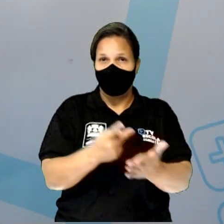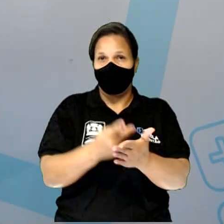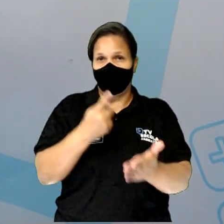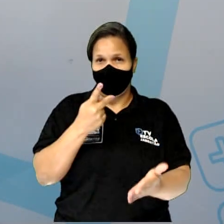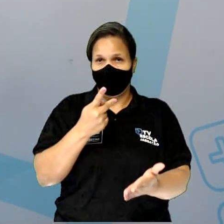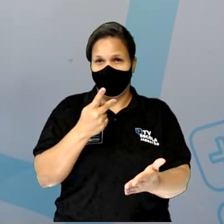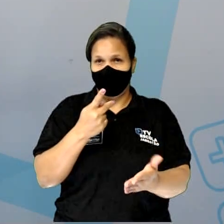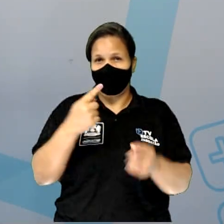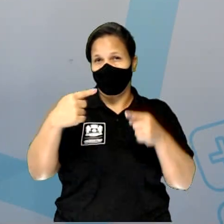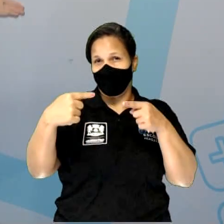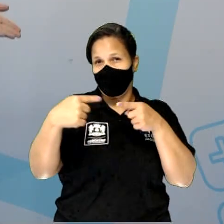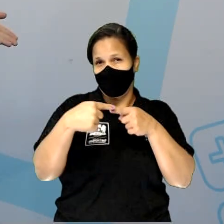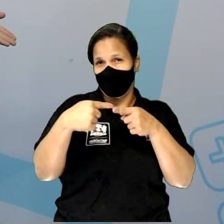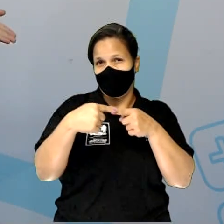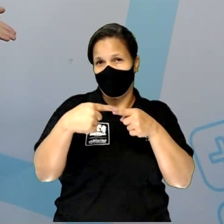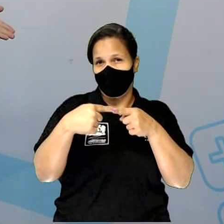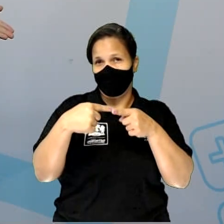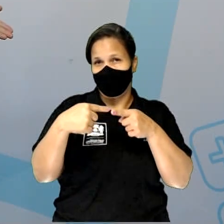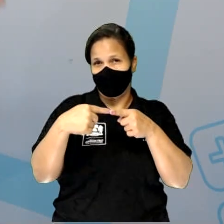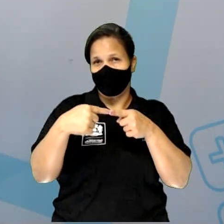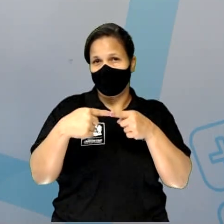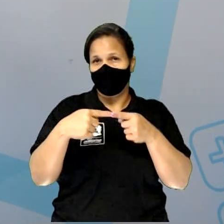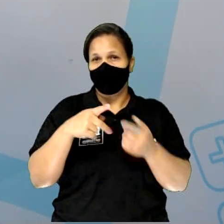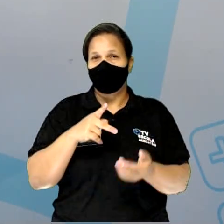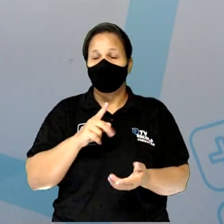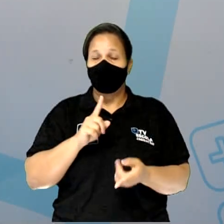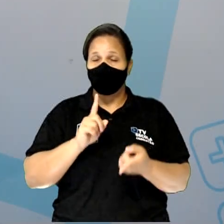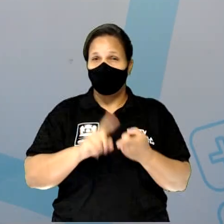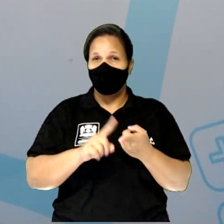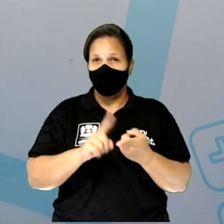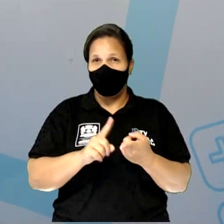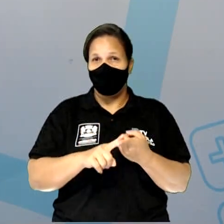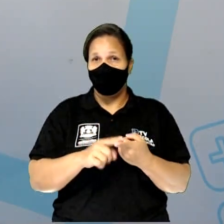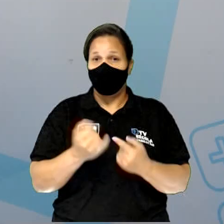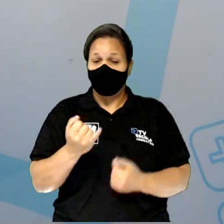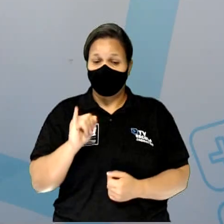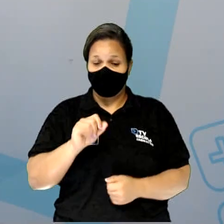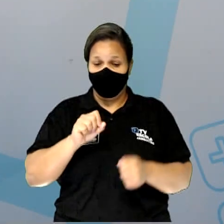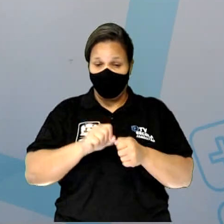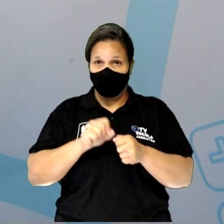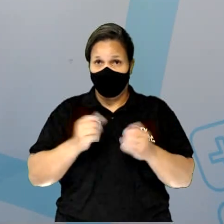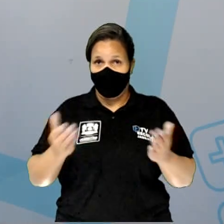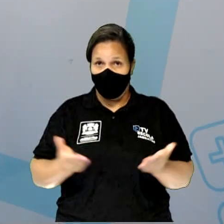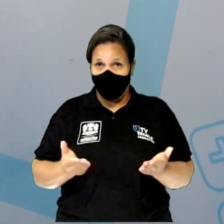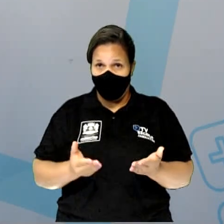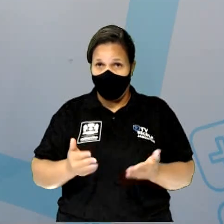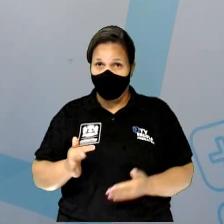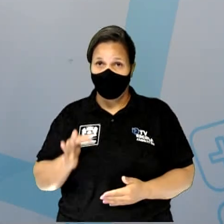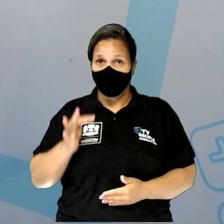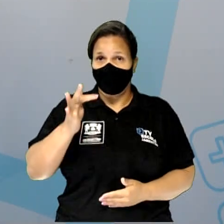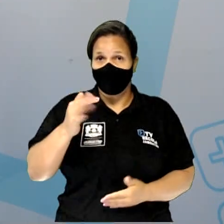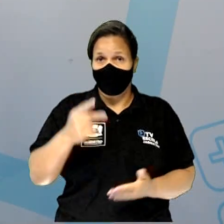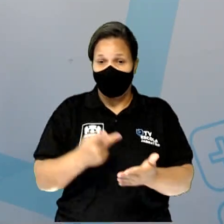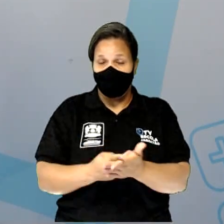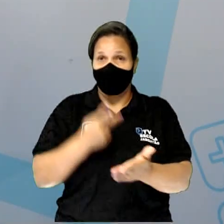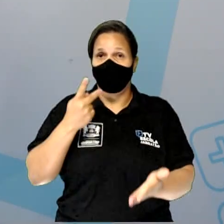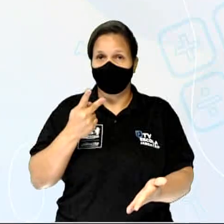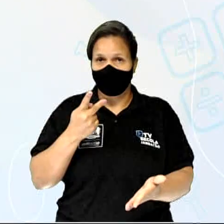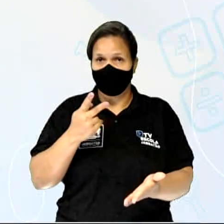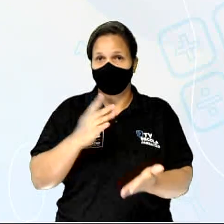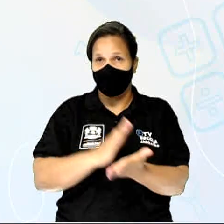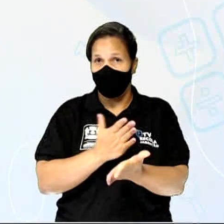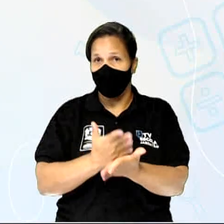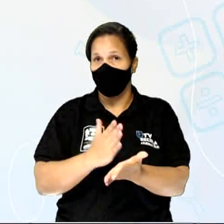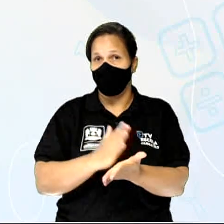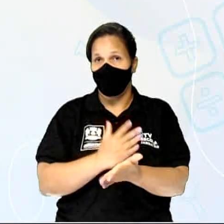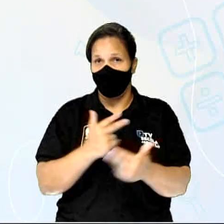futuro. Se eu fizer isso, algo vai acontecer nesse futuro, né? Então dá uma olhada